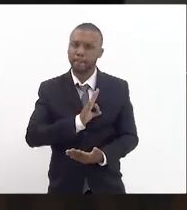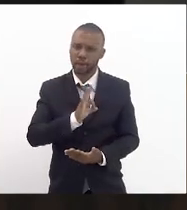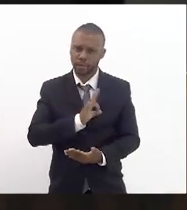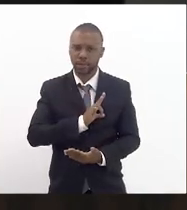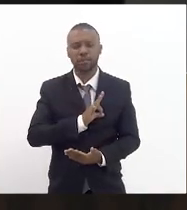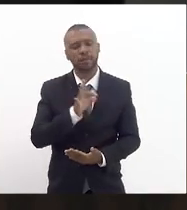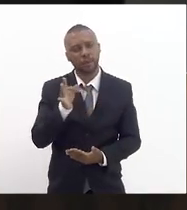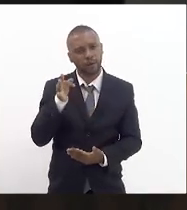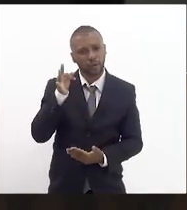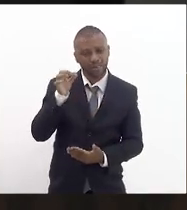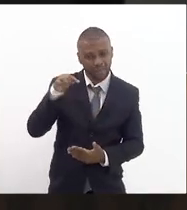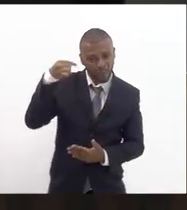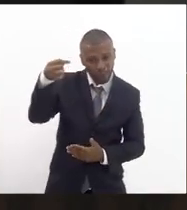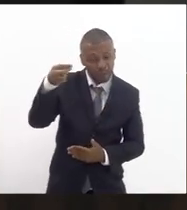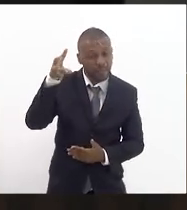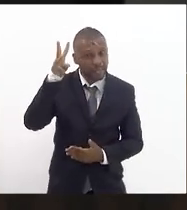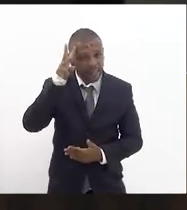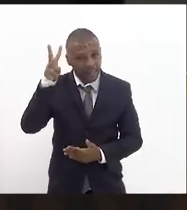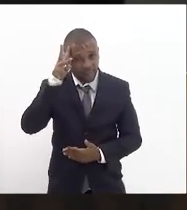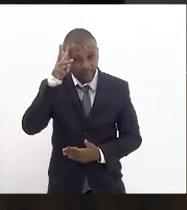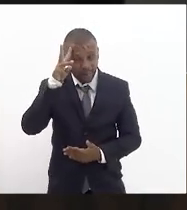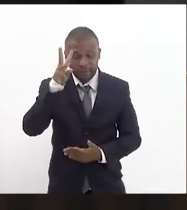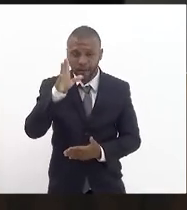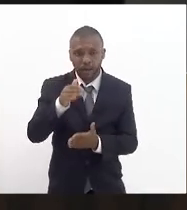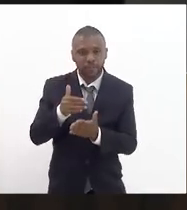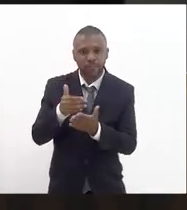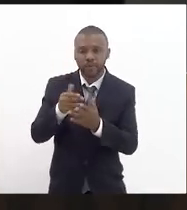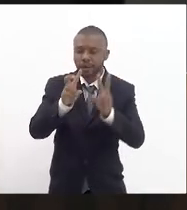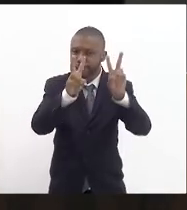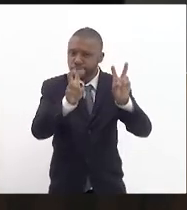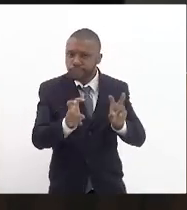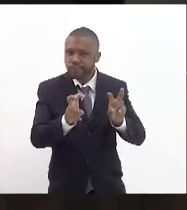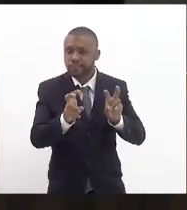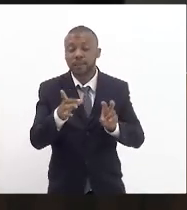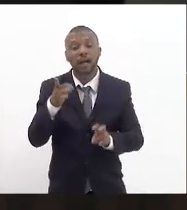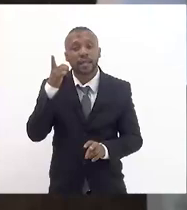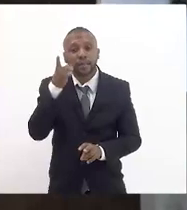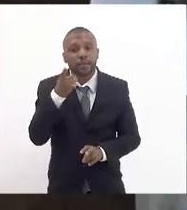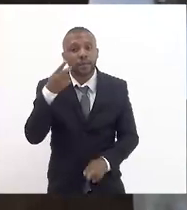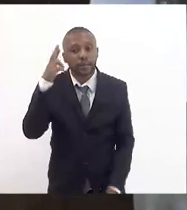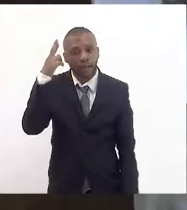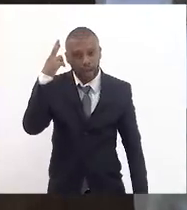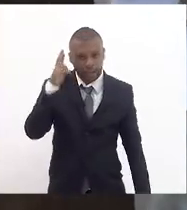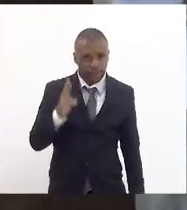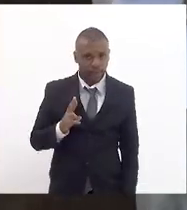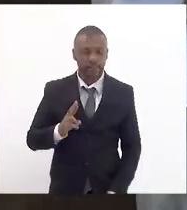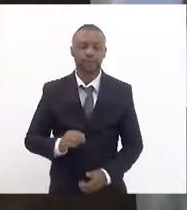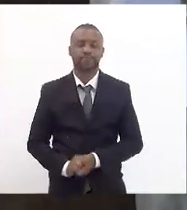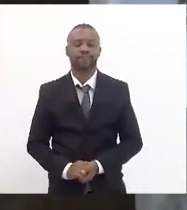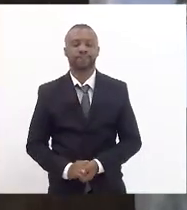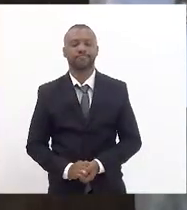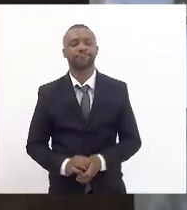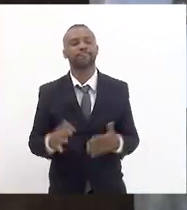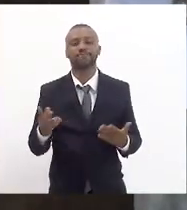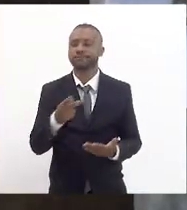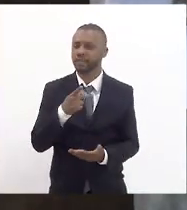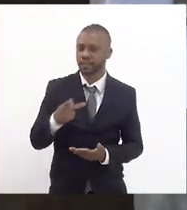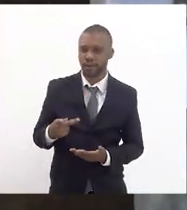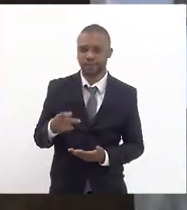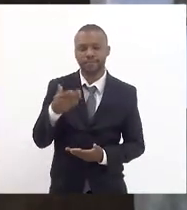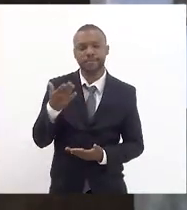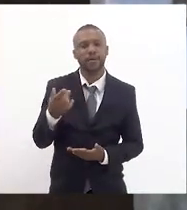virá a pauta na próxima terça-feira. Deputada Renata. Senhor presidente, muito importante, acho